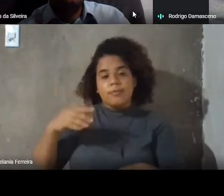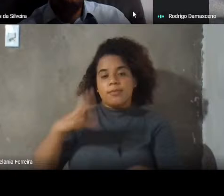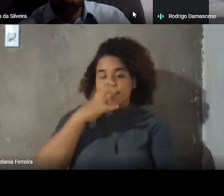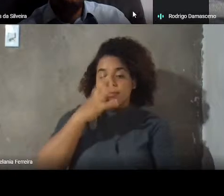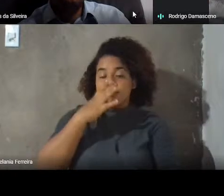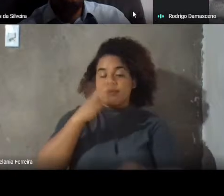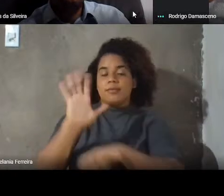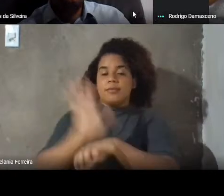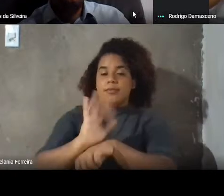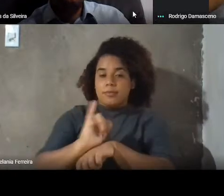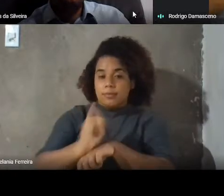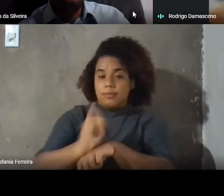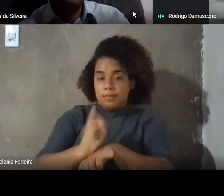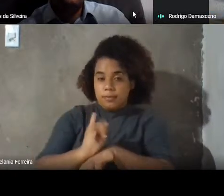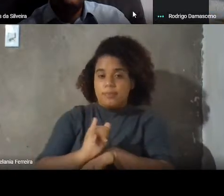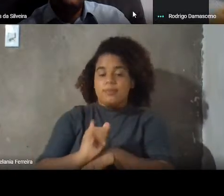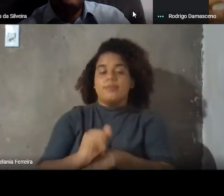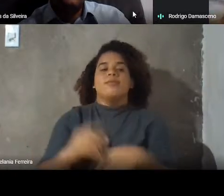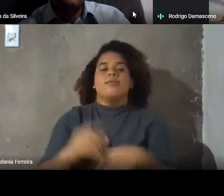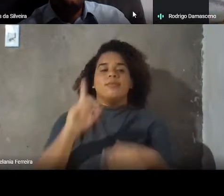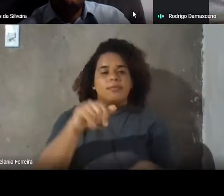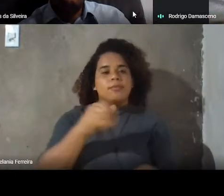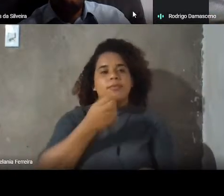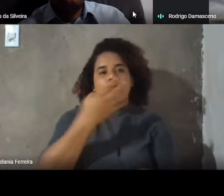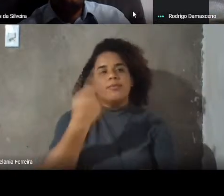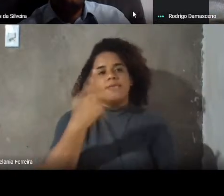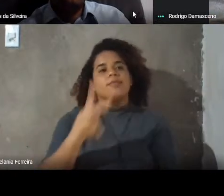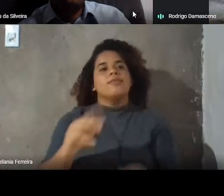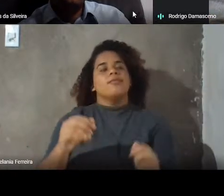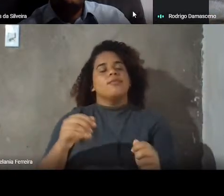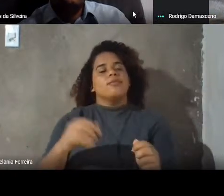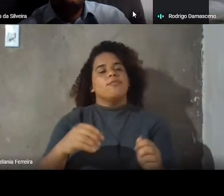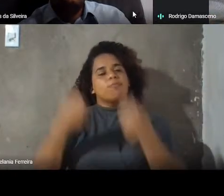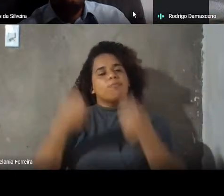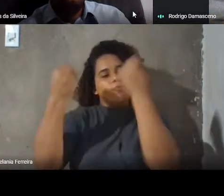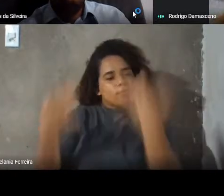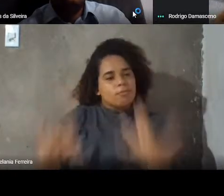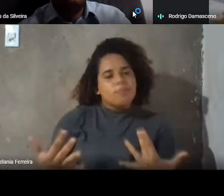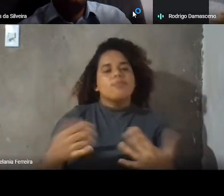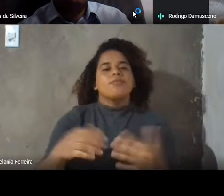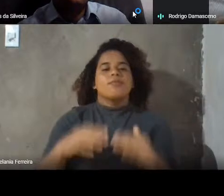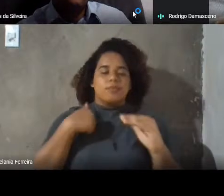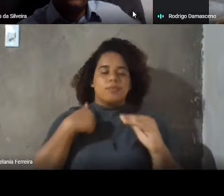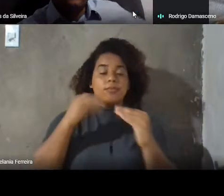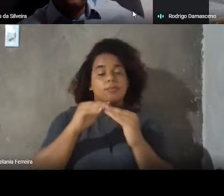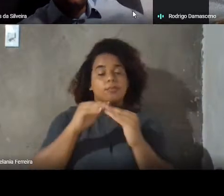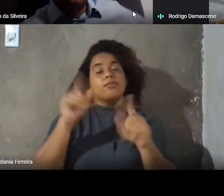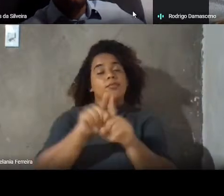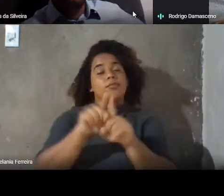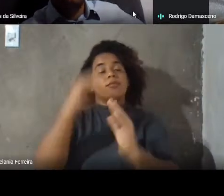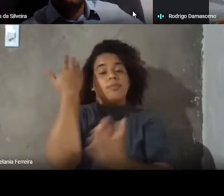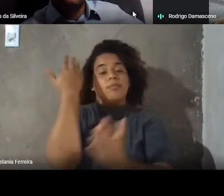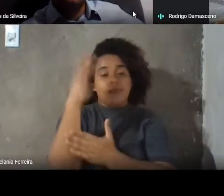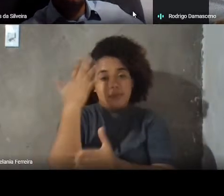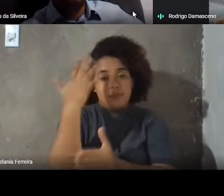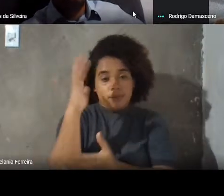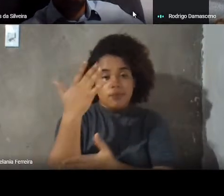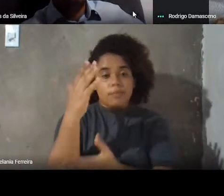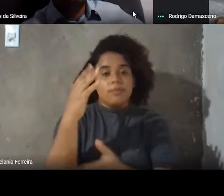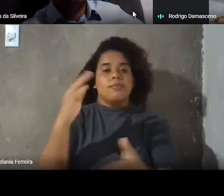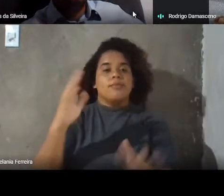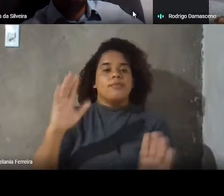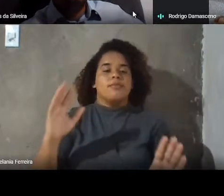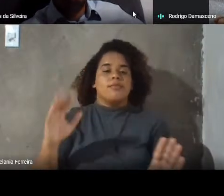a sua fala, e só parabenizar, né? Então, agradeço, Rodrigo Lopes, pela tua